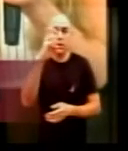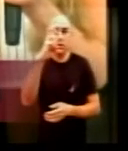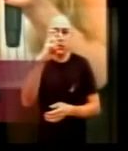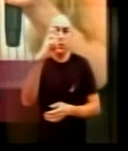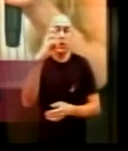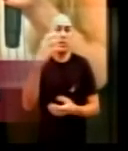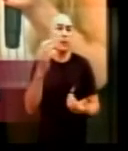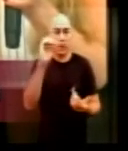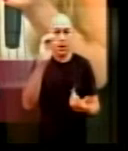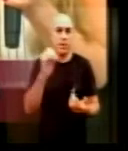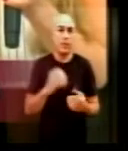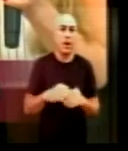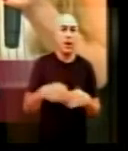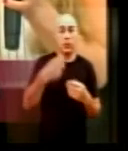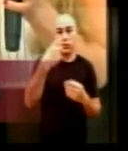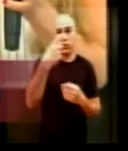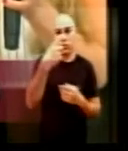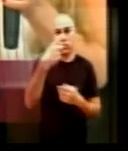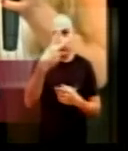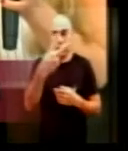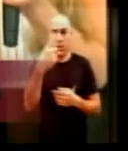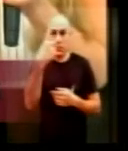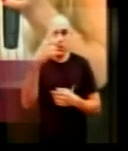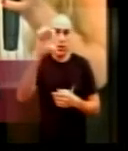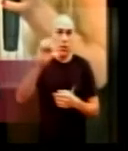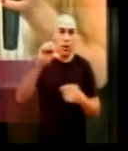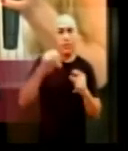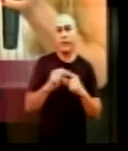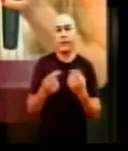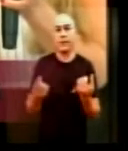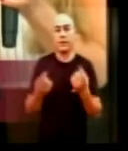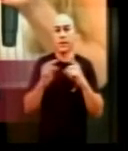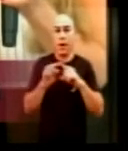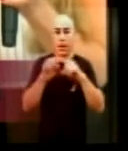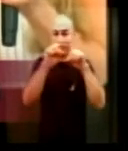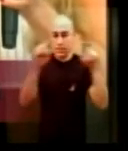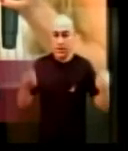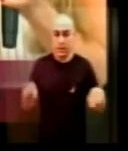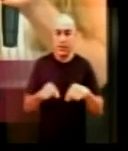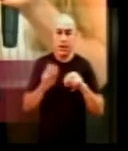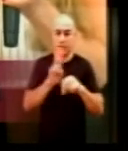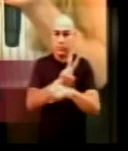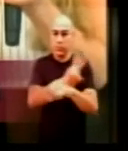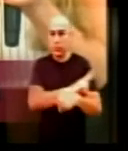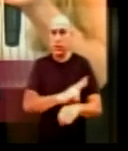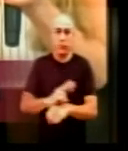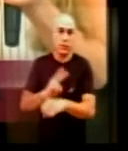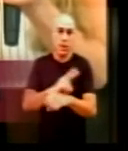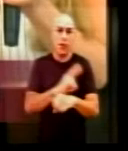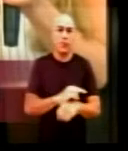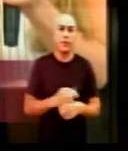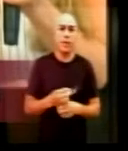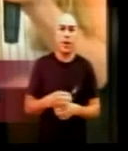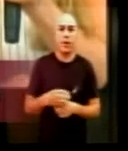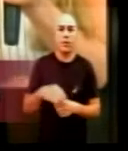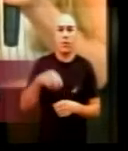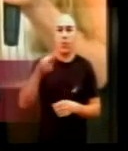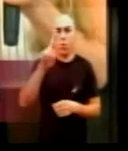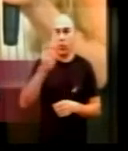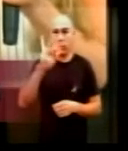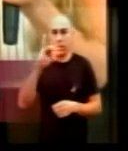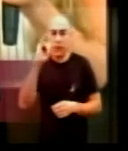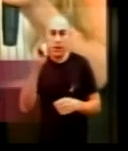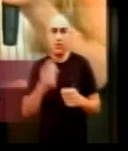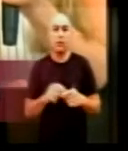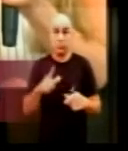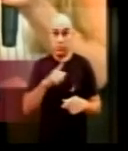hoje, 219 estão em enfermaria e 131 permanecem em UTI. Vocês podem ver que essa linha amarela,